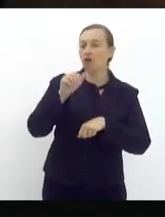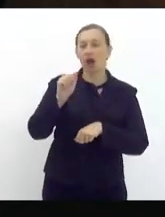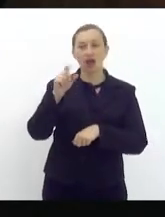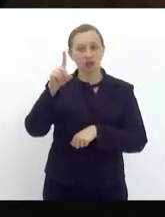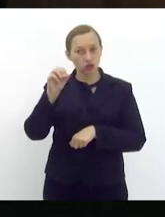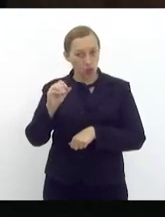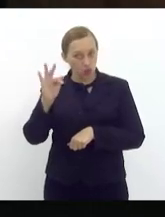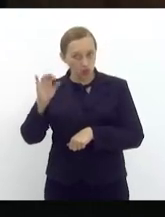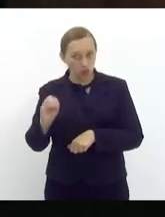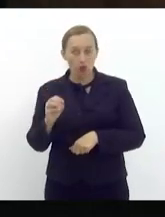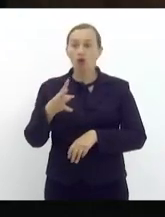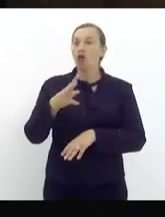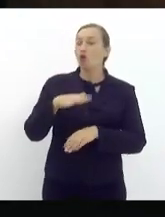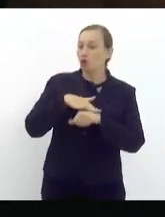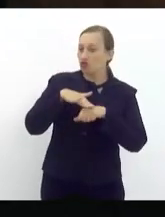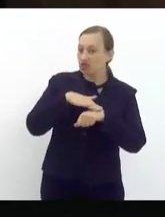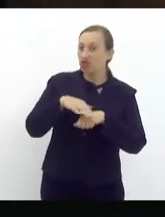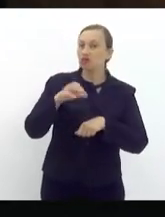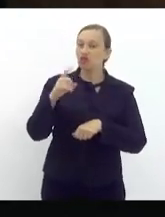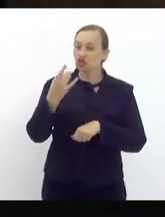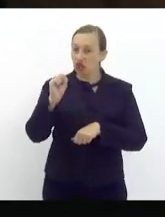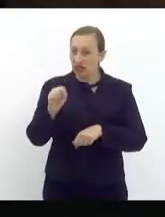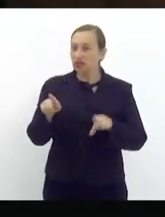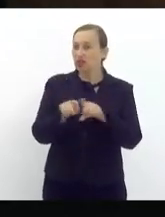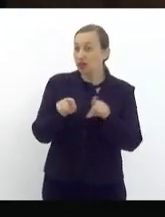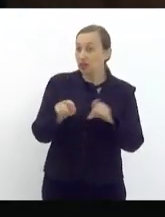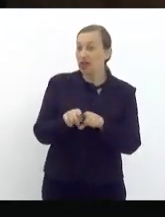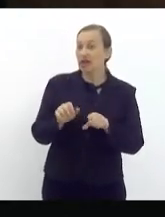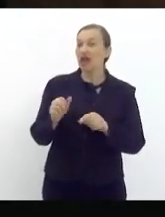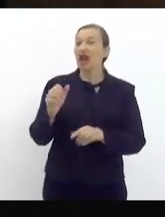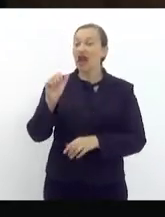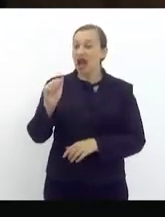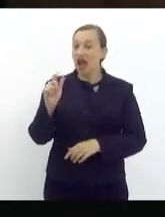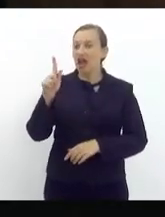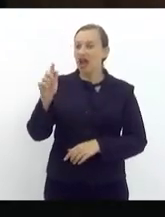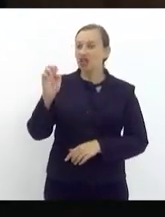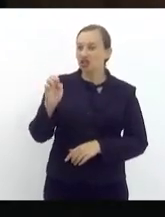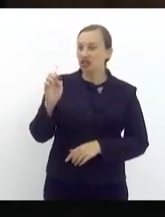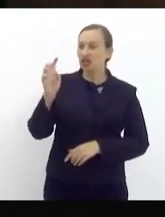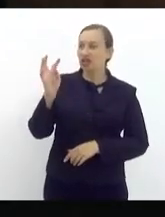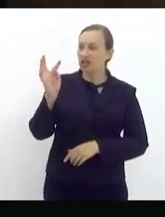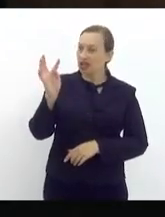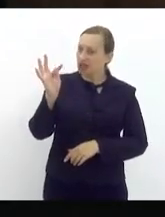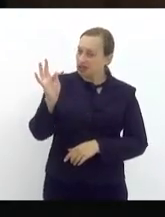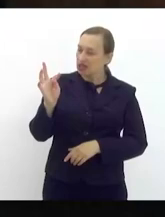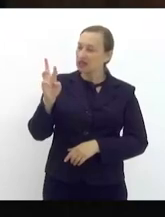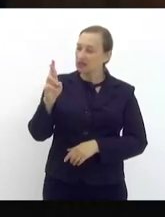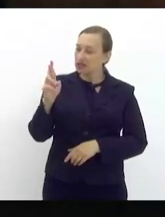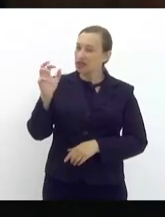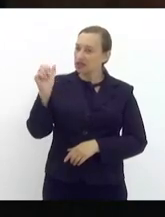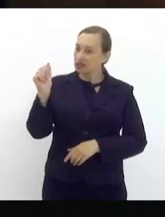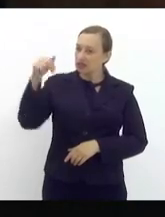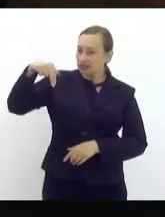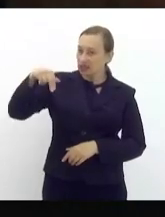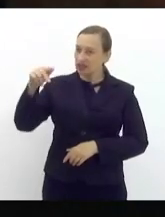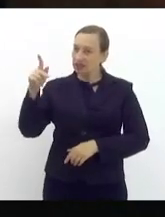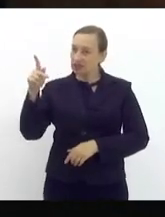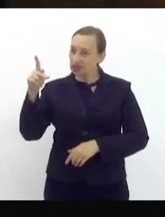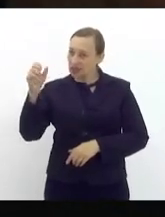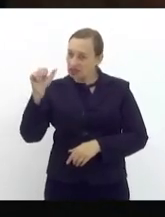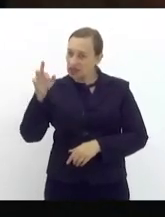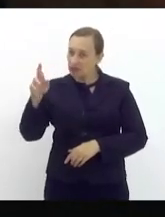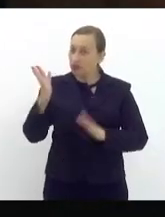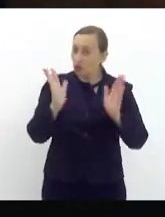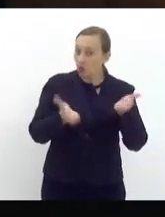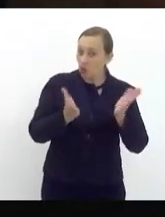Conde, conversei com o Charles também. A Getransp hoje, ela não funciona da forma que eu desejaria. Nós observamos isso